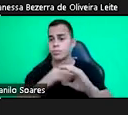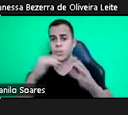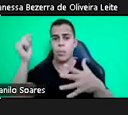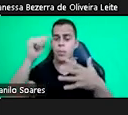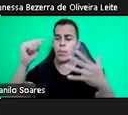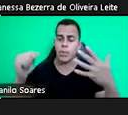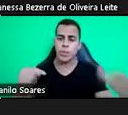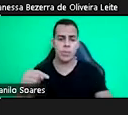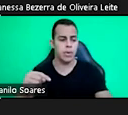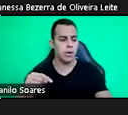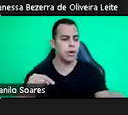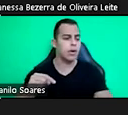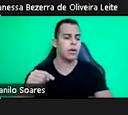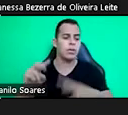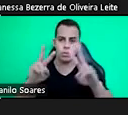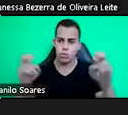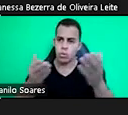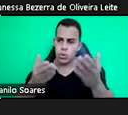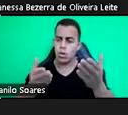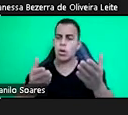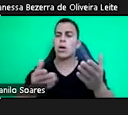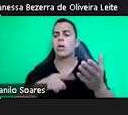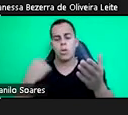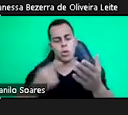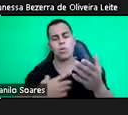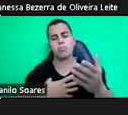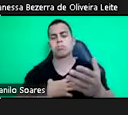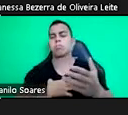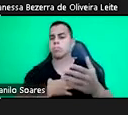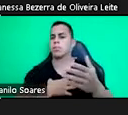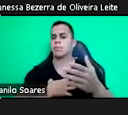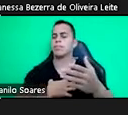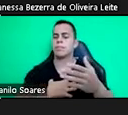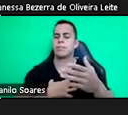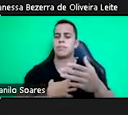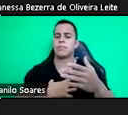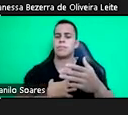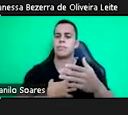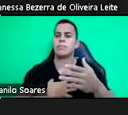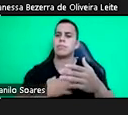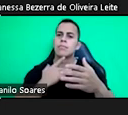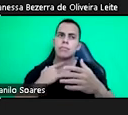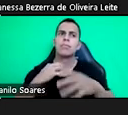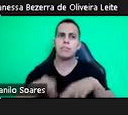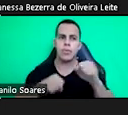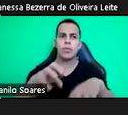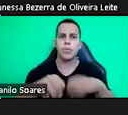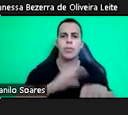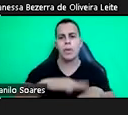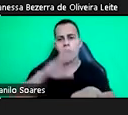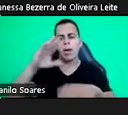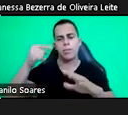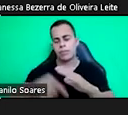desse tipo, então isso só nos motiva a cada vez ir mais e mais e mais e mais a